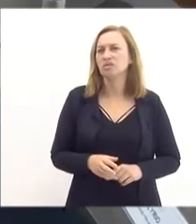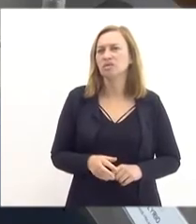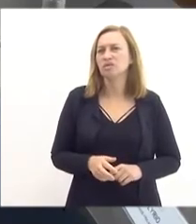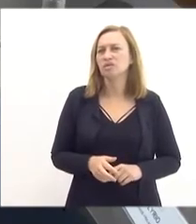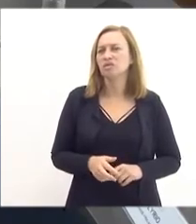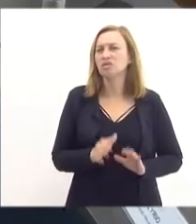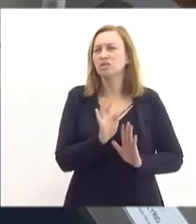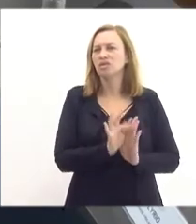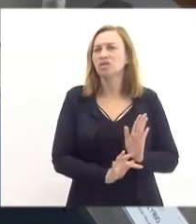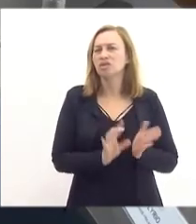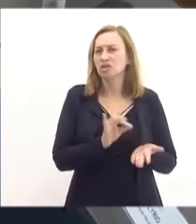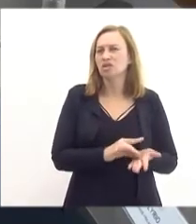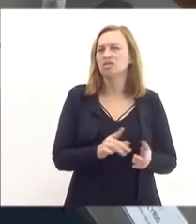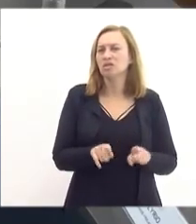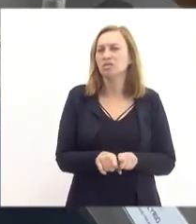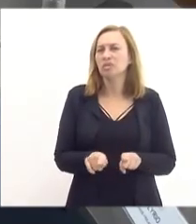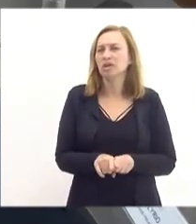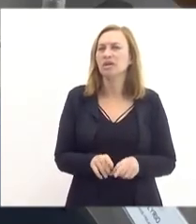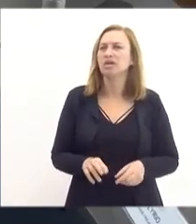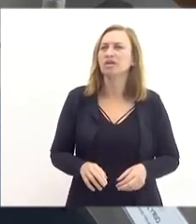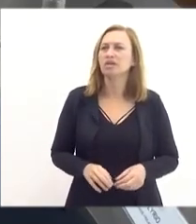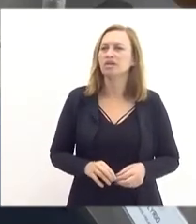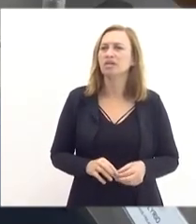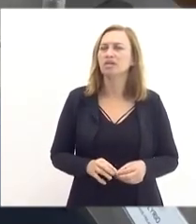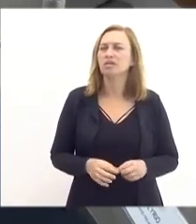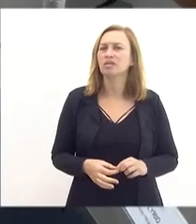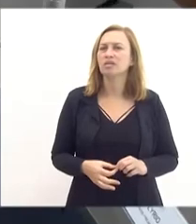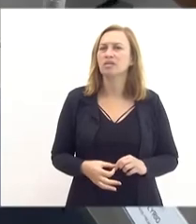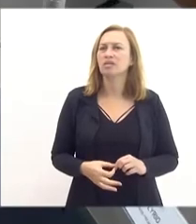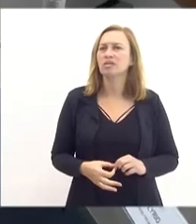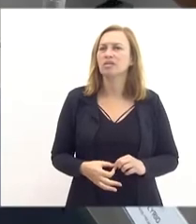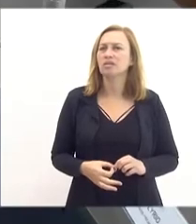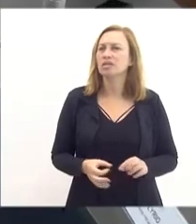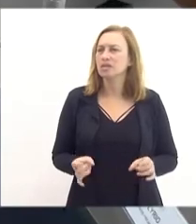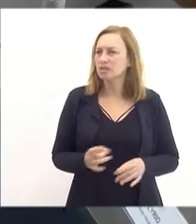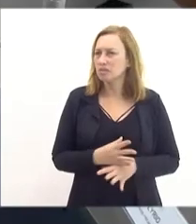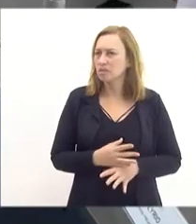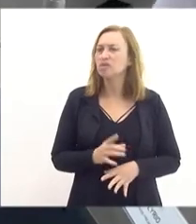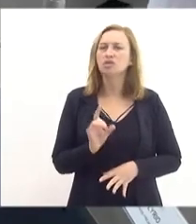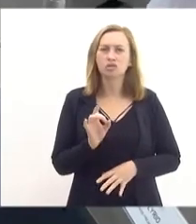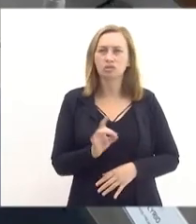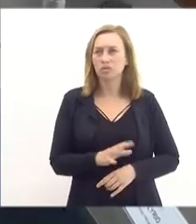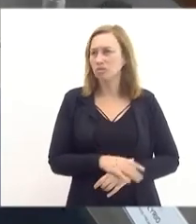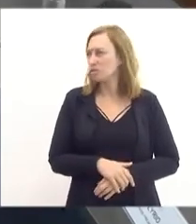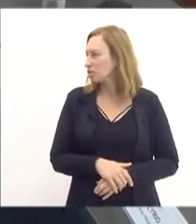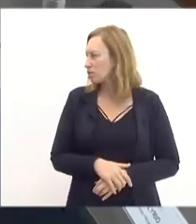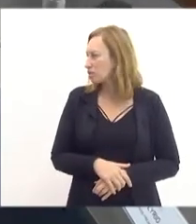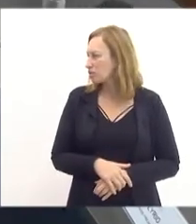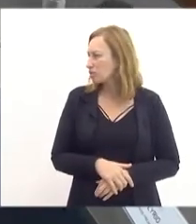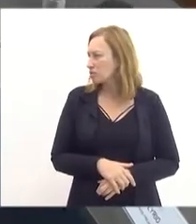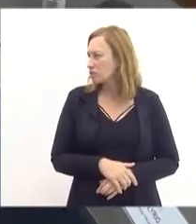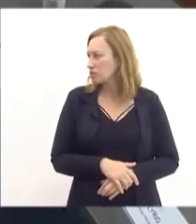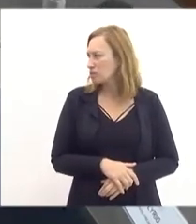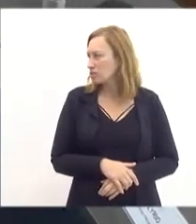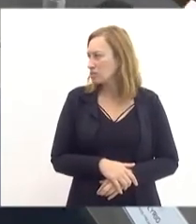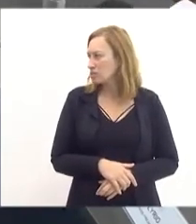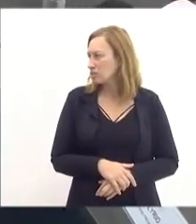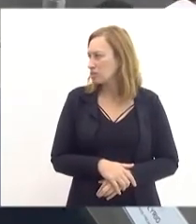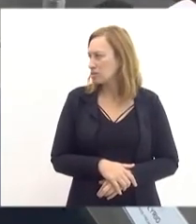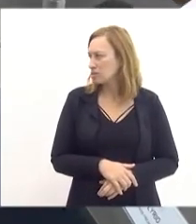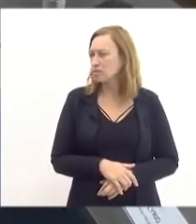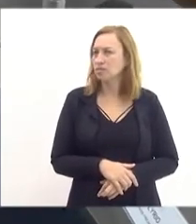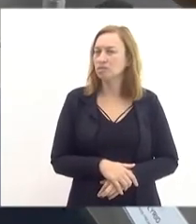do texto original. Bom. É isso, perfeito. Acabou ali, né? Só isso. Então vou aqui,